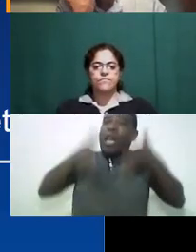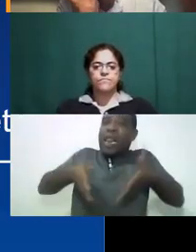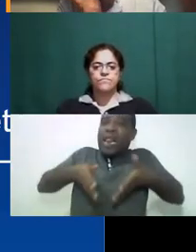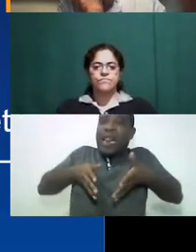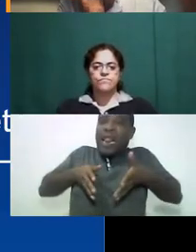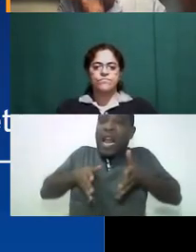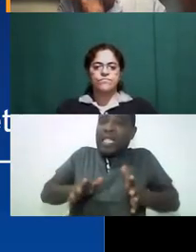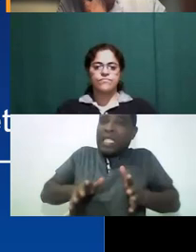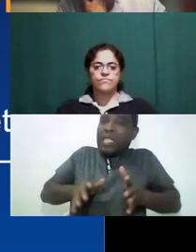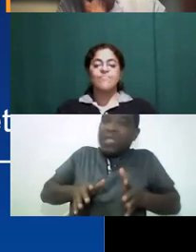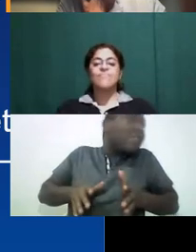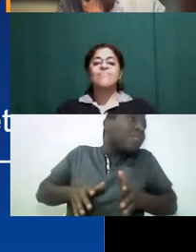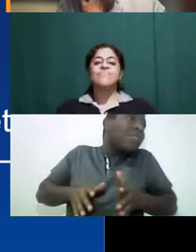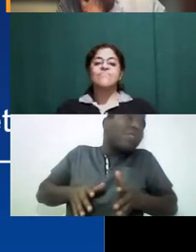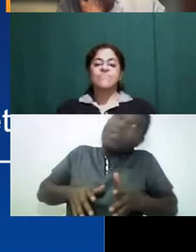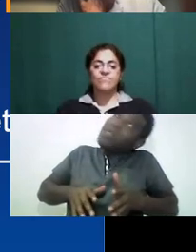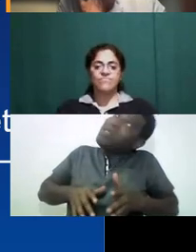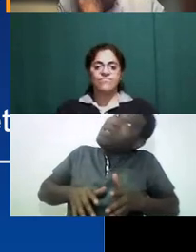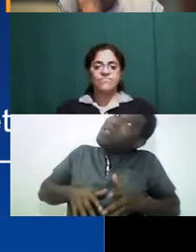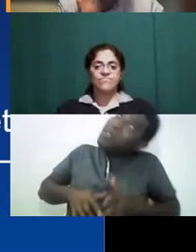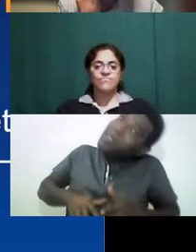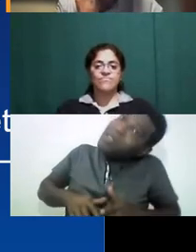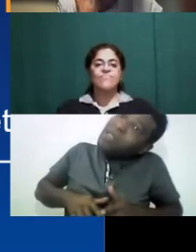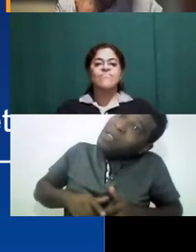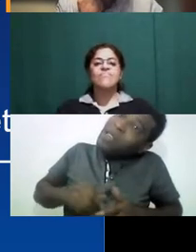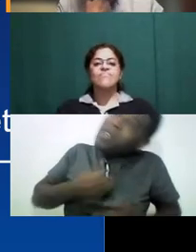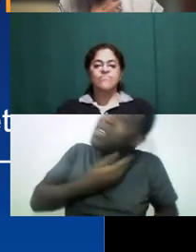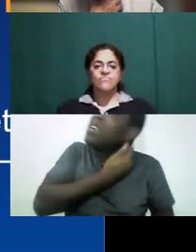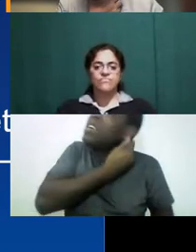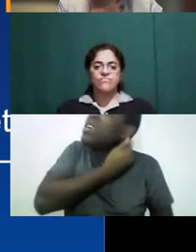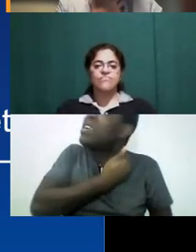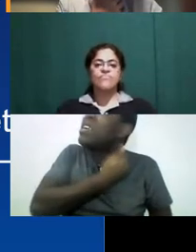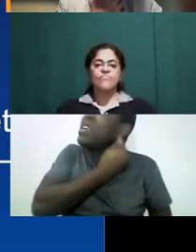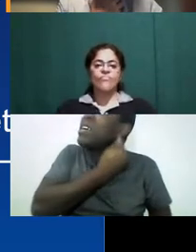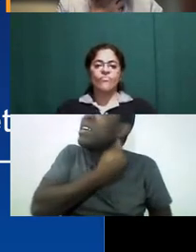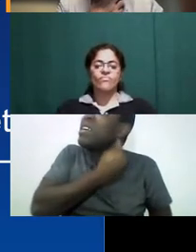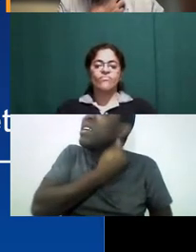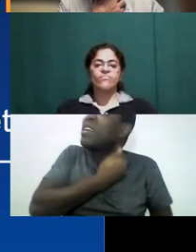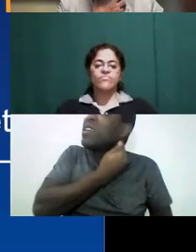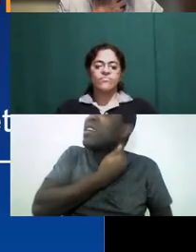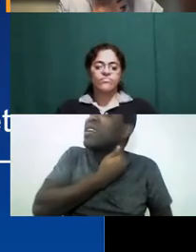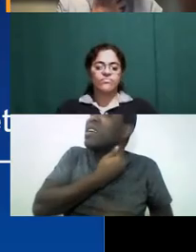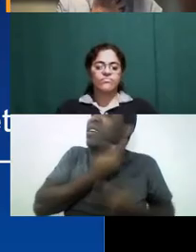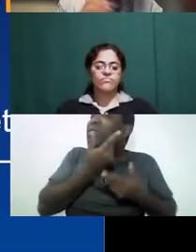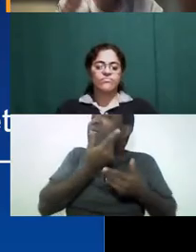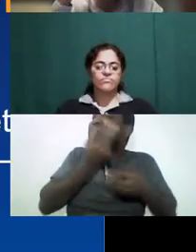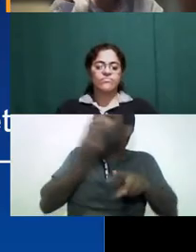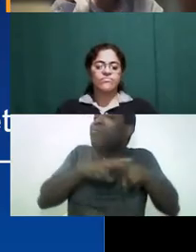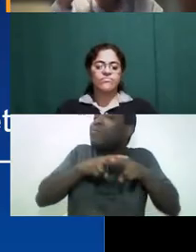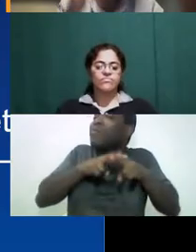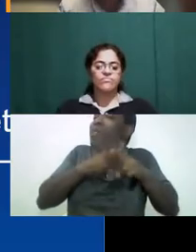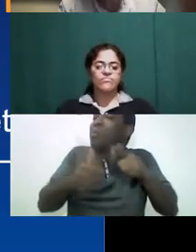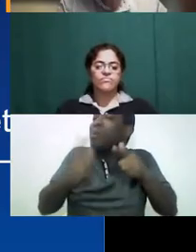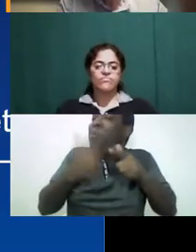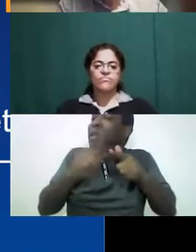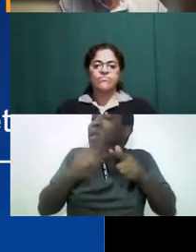geralmente, o esternocleidomastoide dele fica muito curto. Então, tem que fazer exercício, alongamento, vários tipos de movimentação,